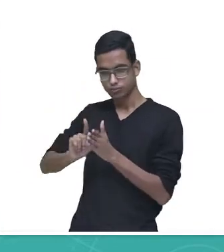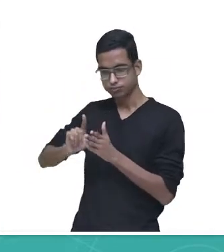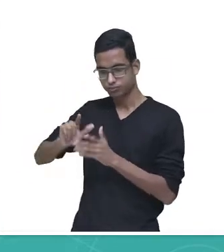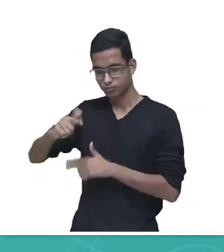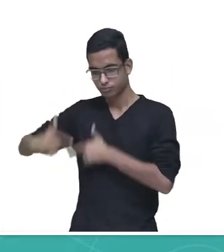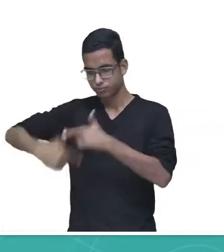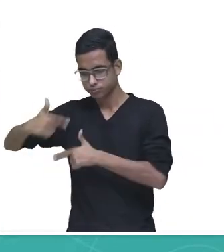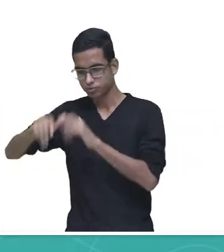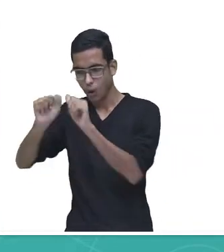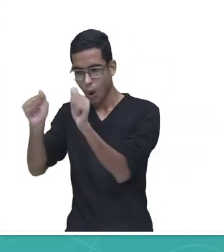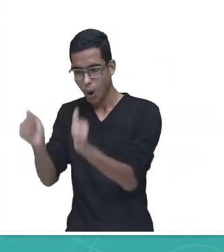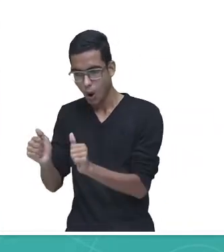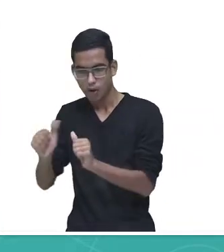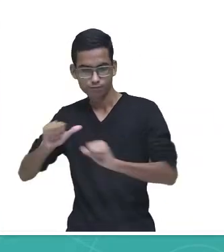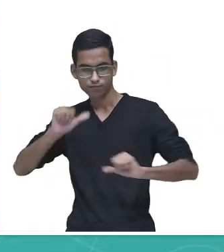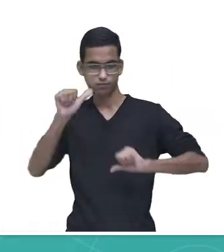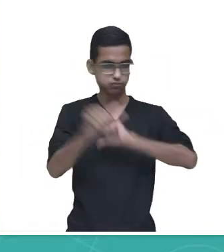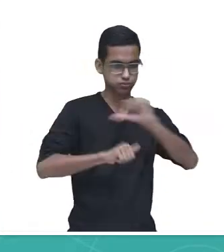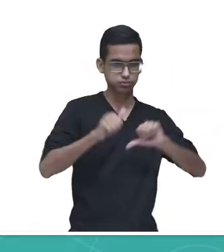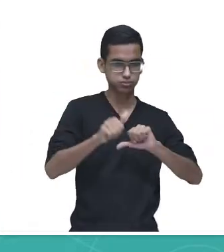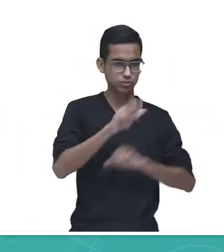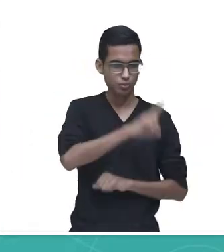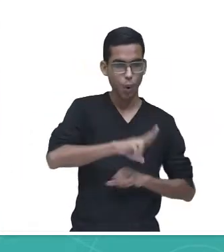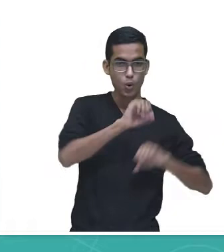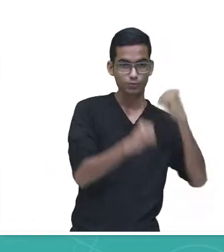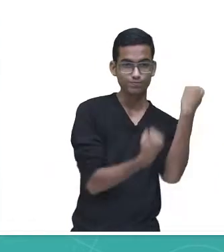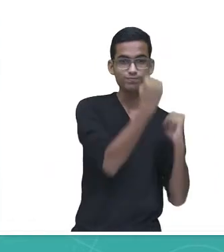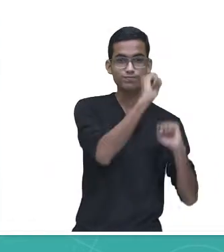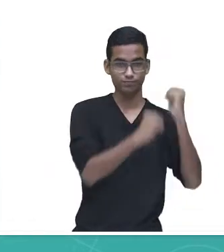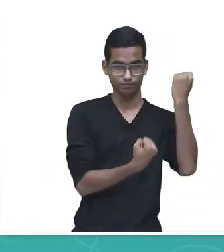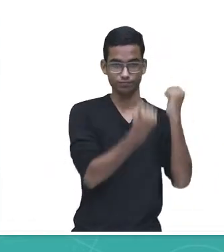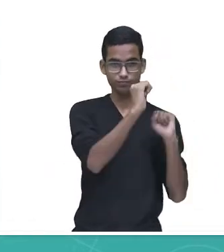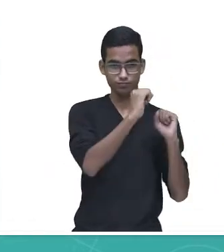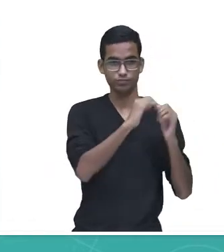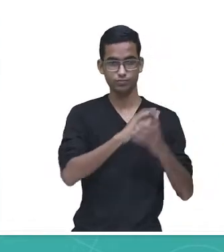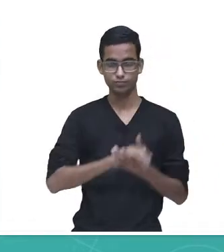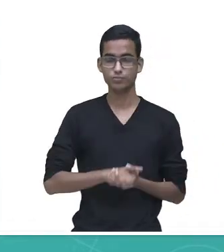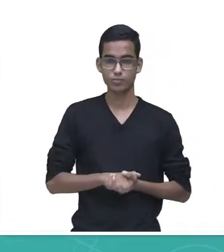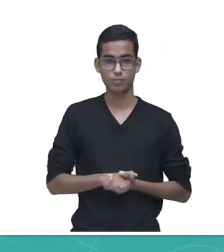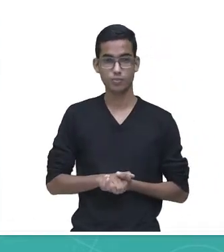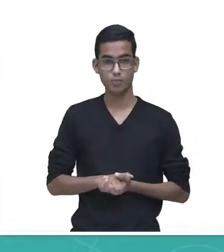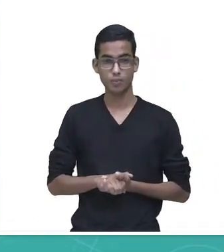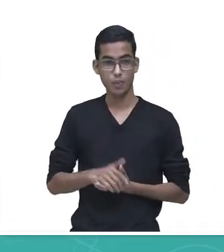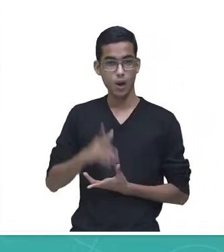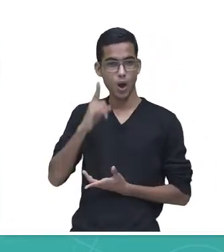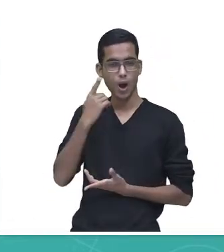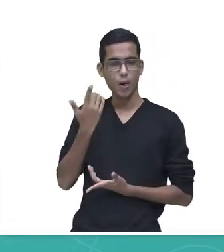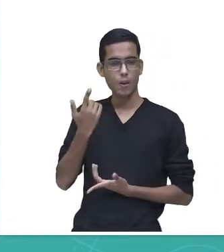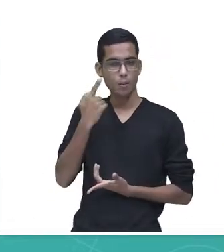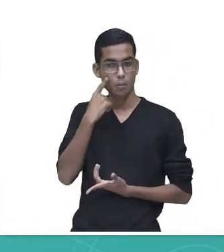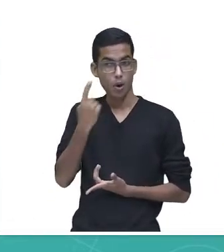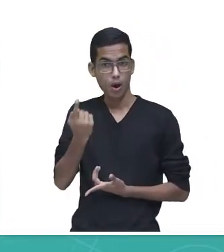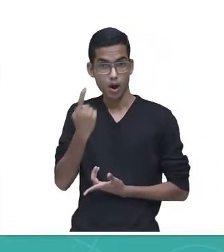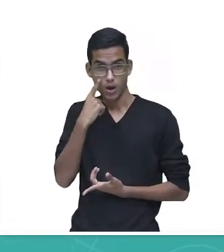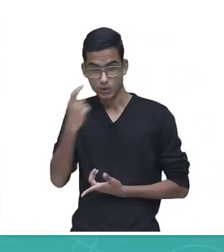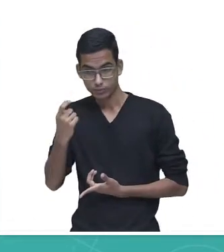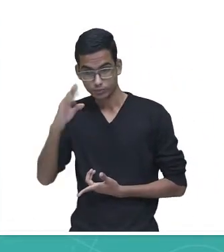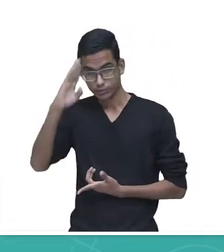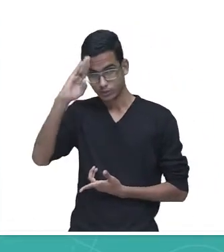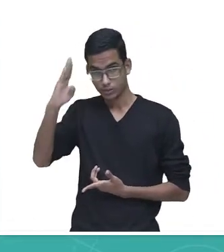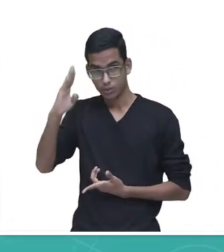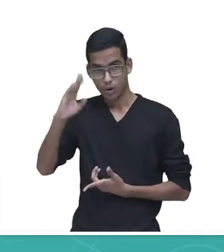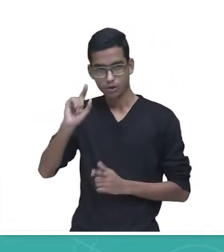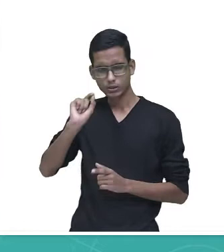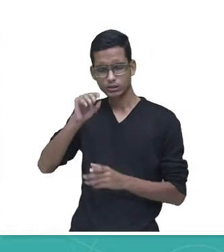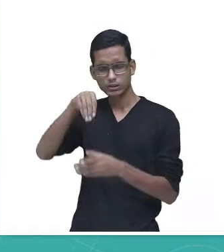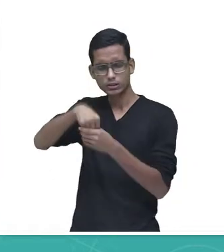de máquinas. Importante destacar para vocês que a Revolução Industrial provocou um